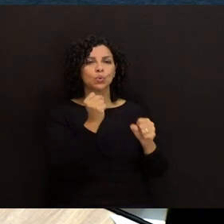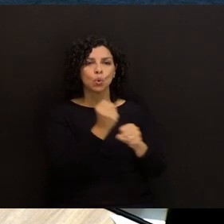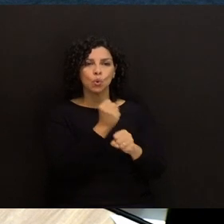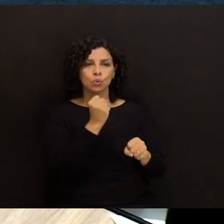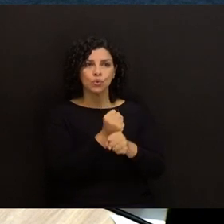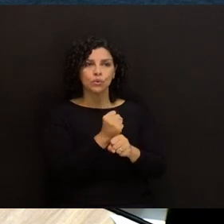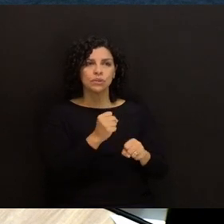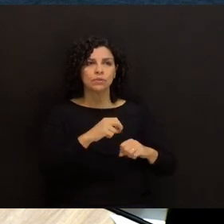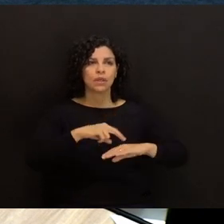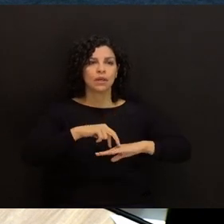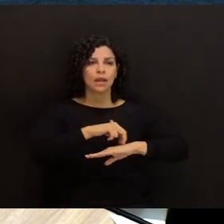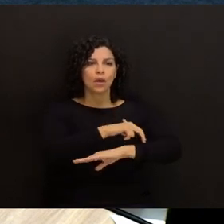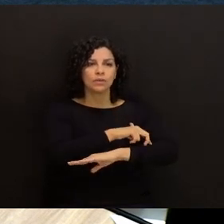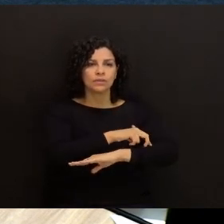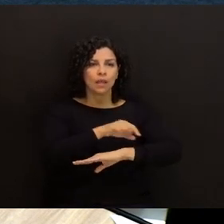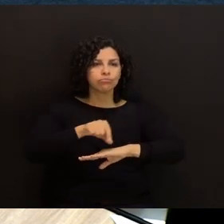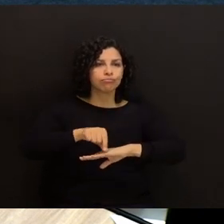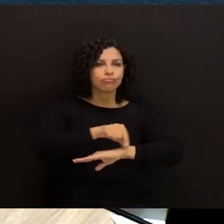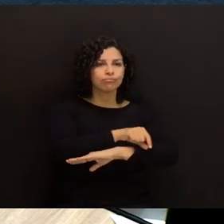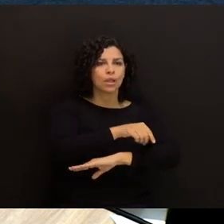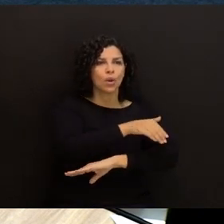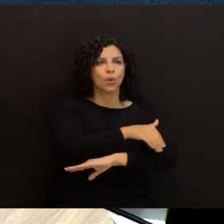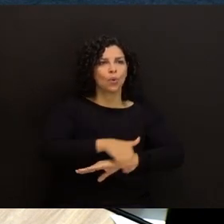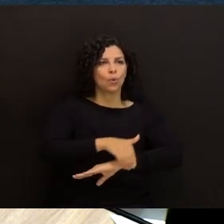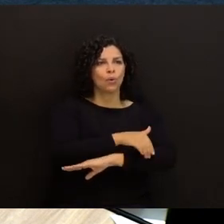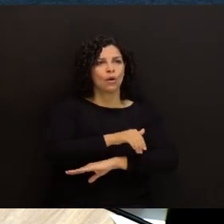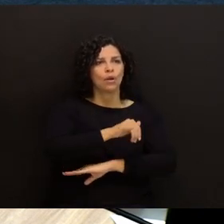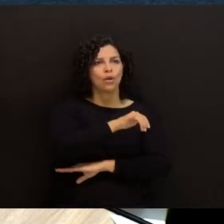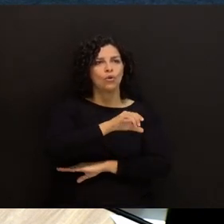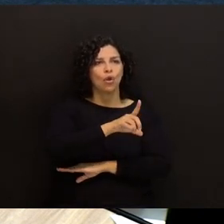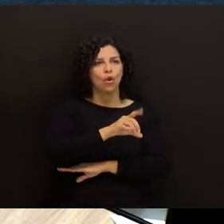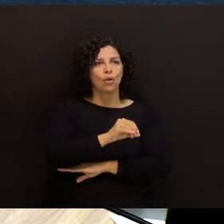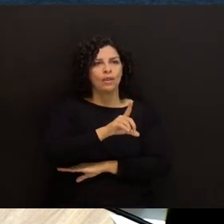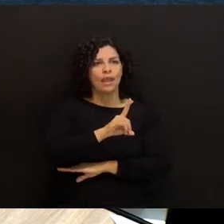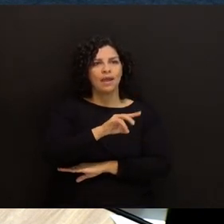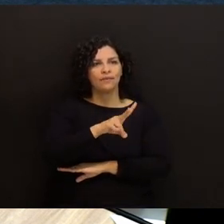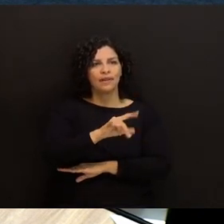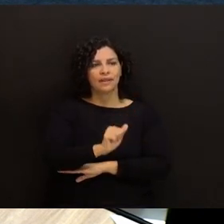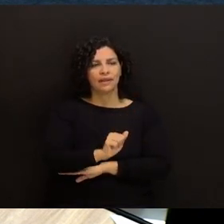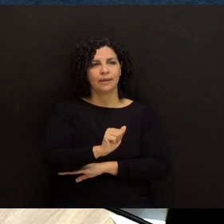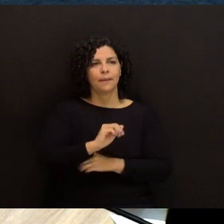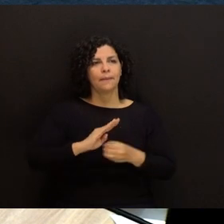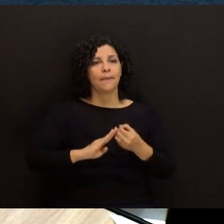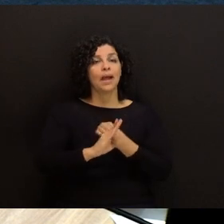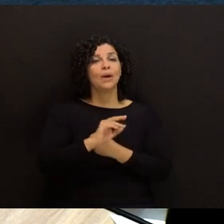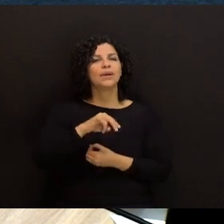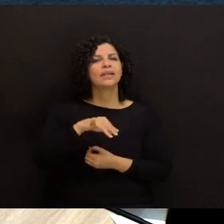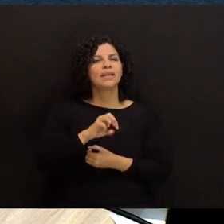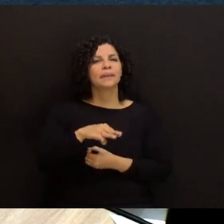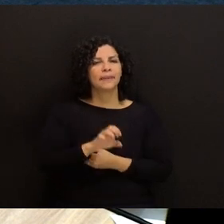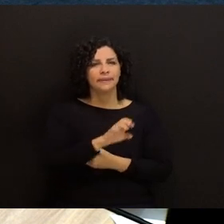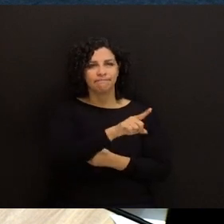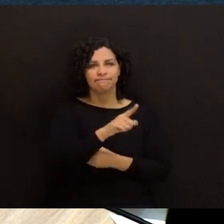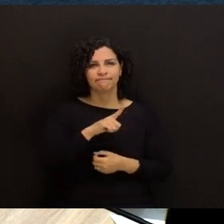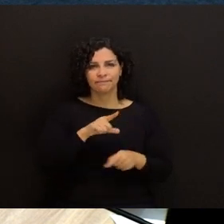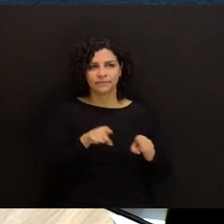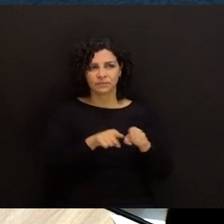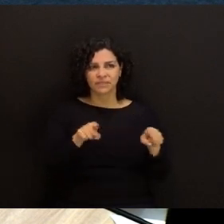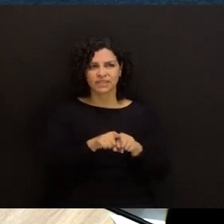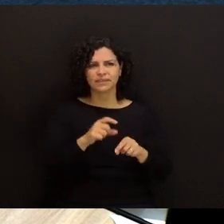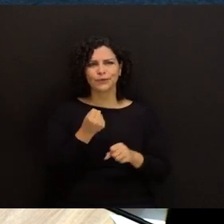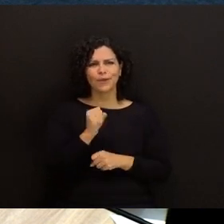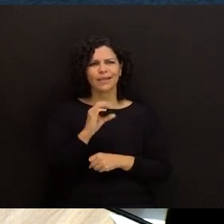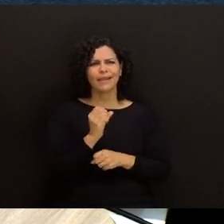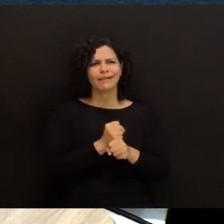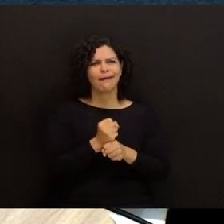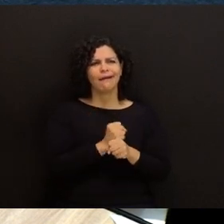da calçada e meio-fio na Rua Júlio Otávio lager lá na região do naime é uma região que existe há mais de